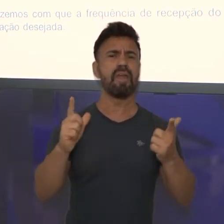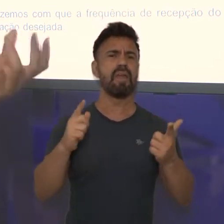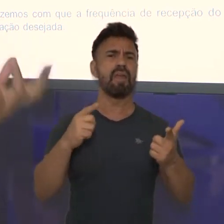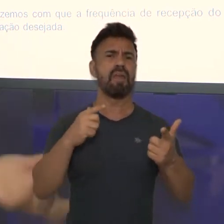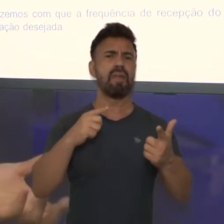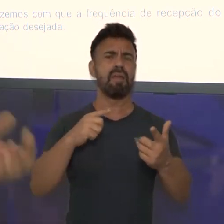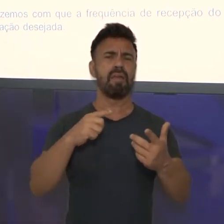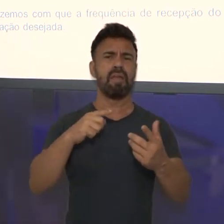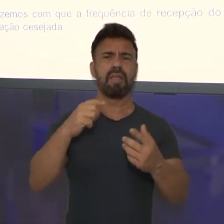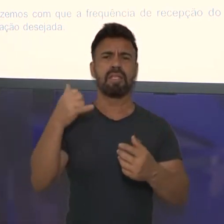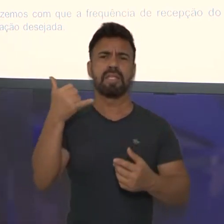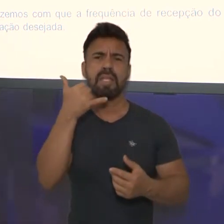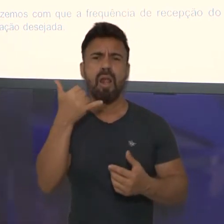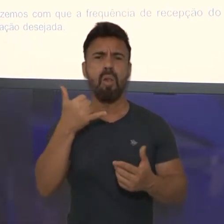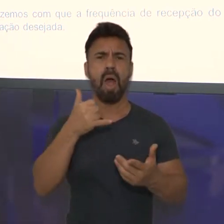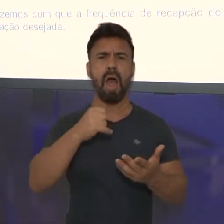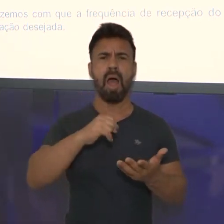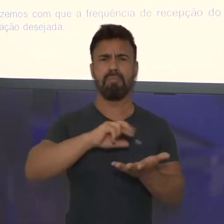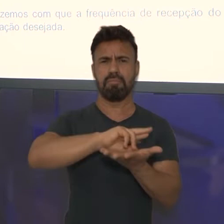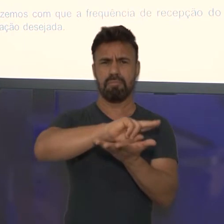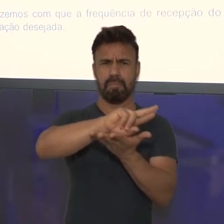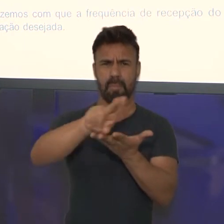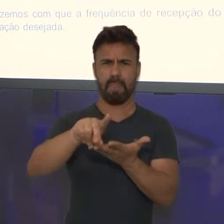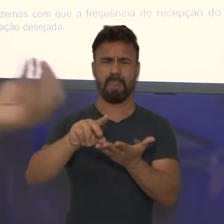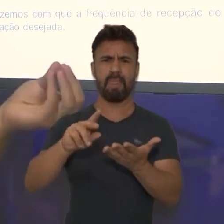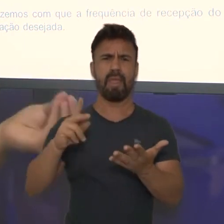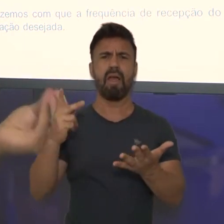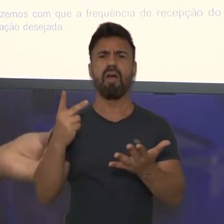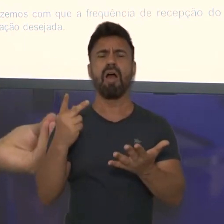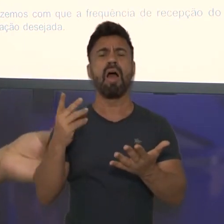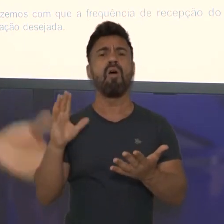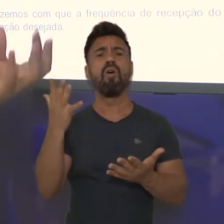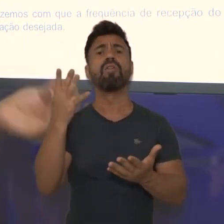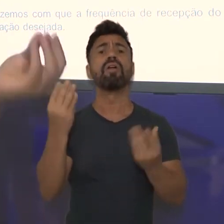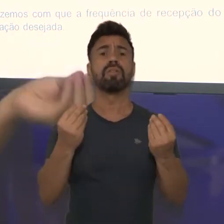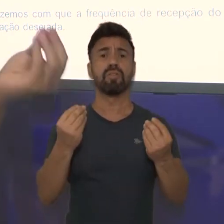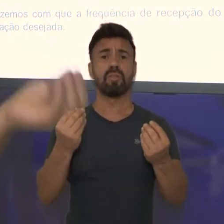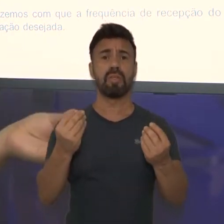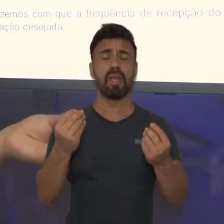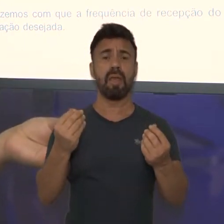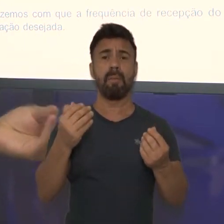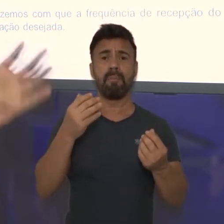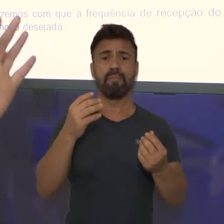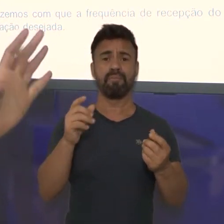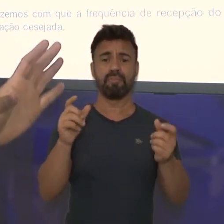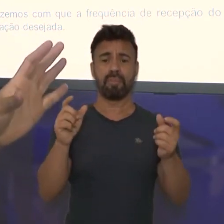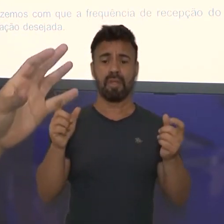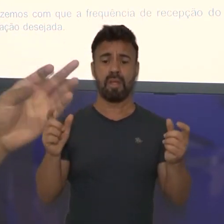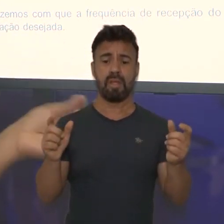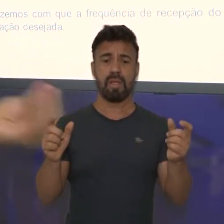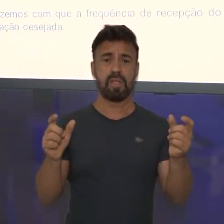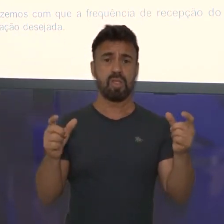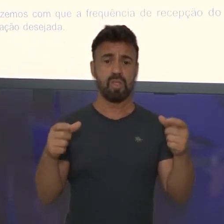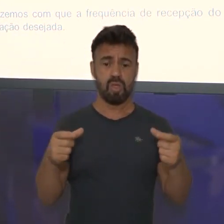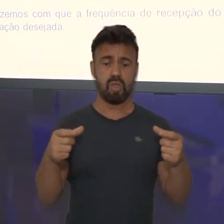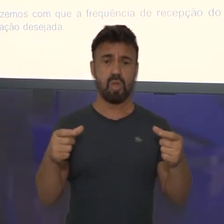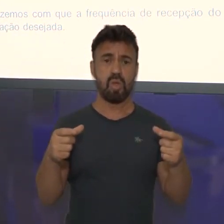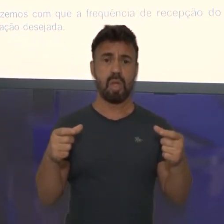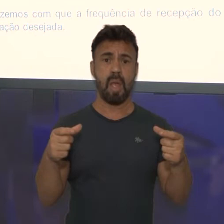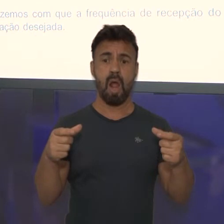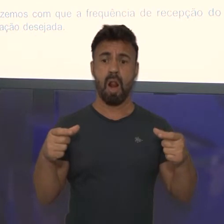via celular, ela acontece entre a conexão de dois aparelhos que não estão ali